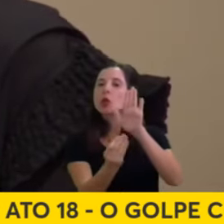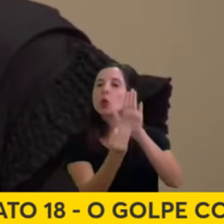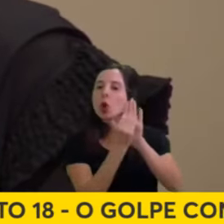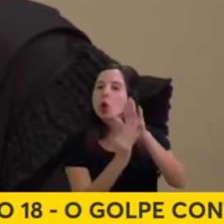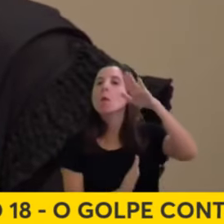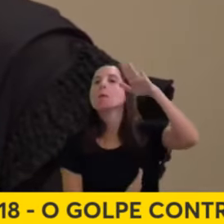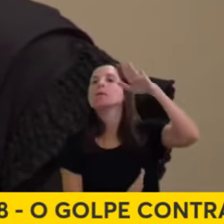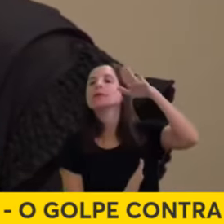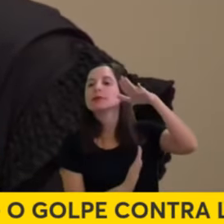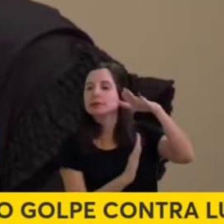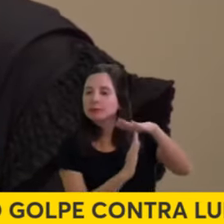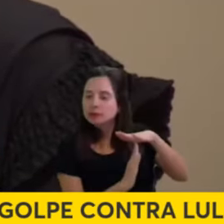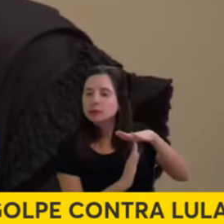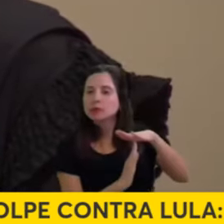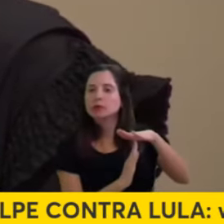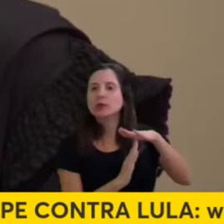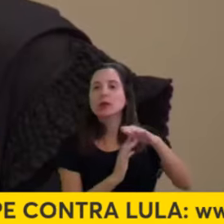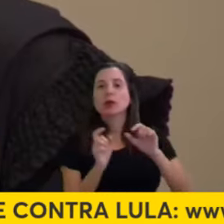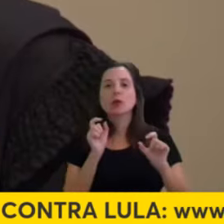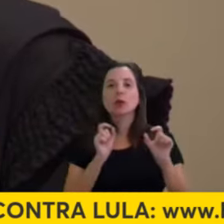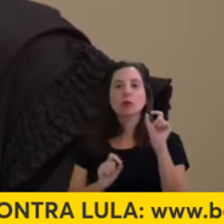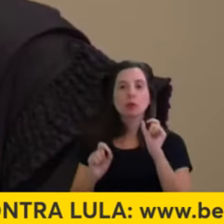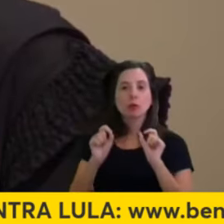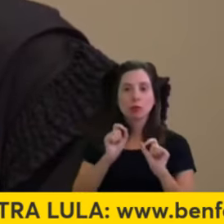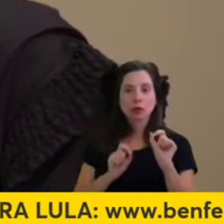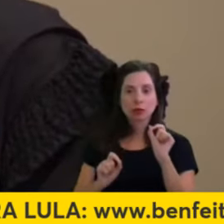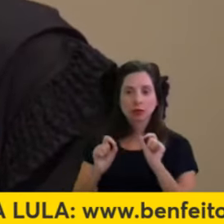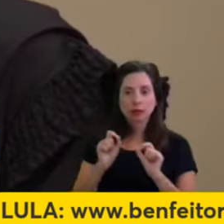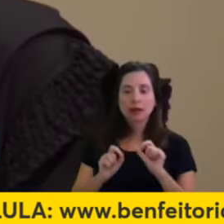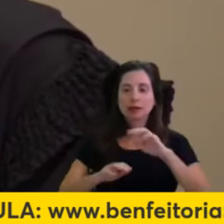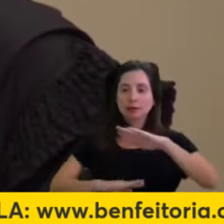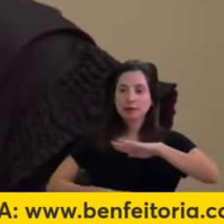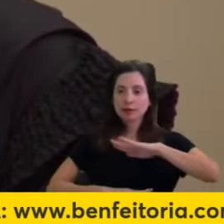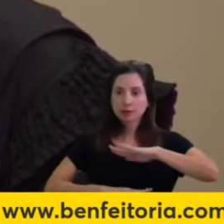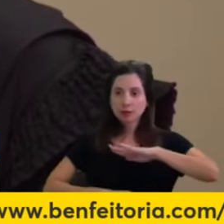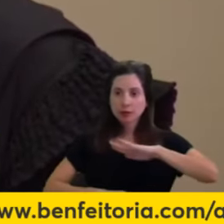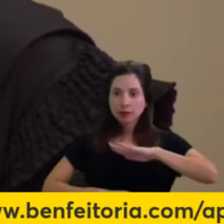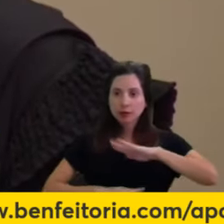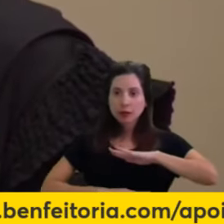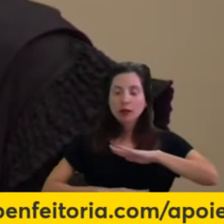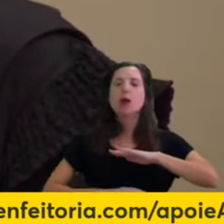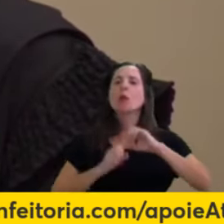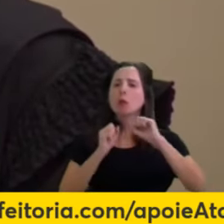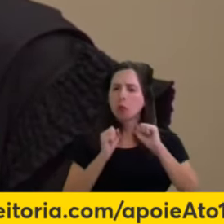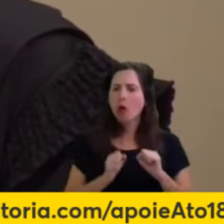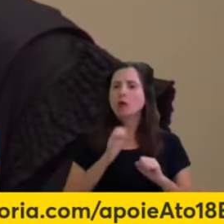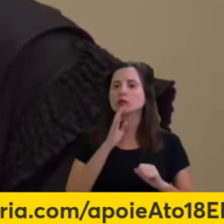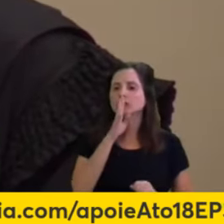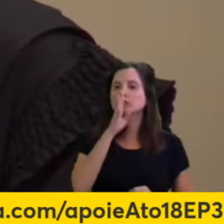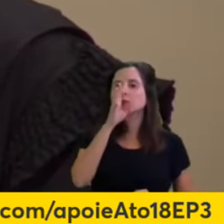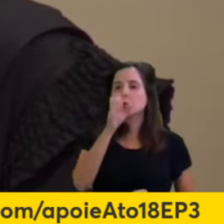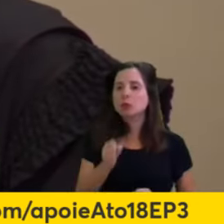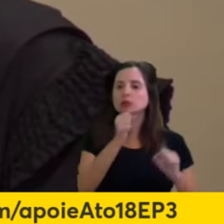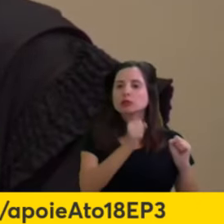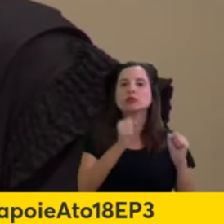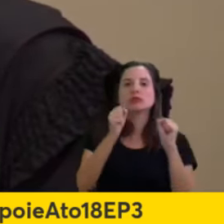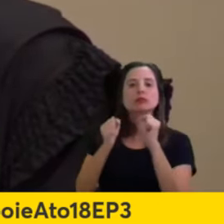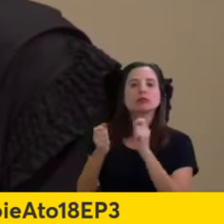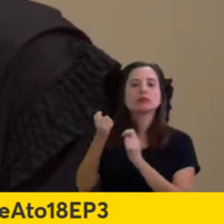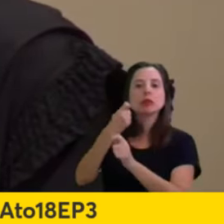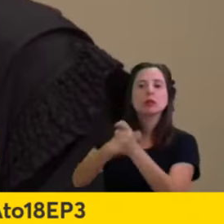eleitoral até porque mesmo essa situação tangencia se não configura hipótese de abuso do poder econômico no mesmo